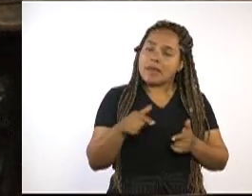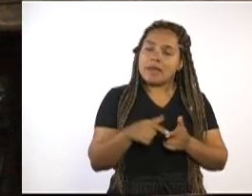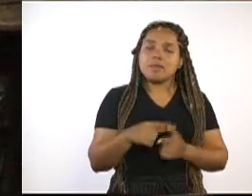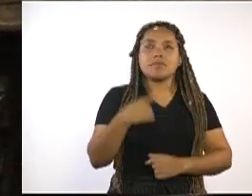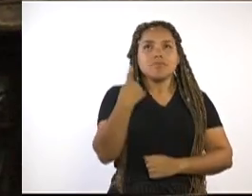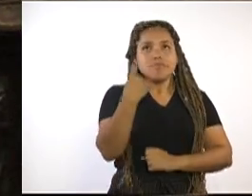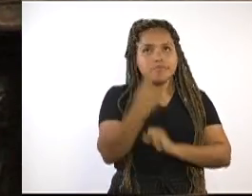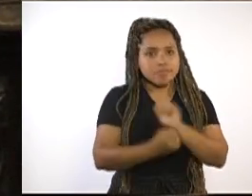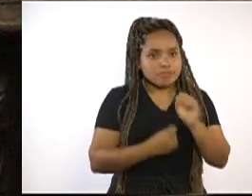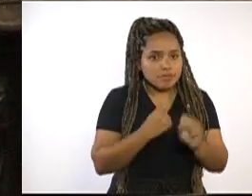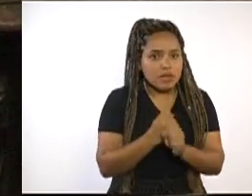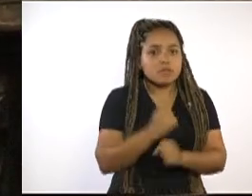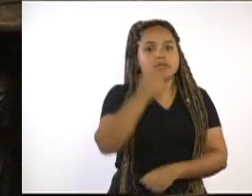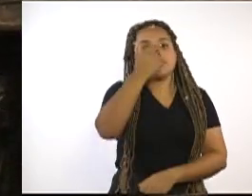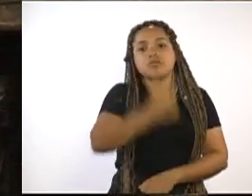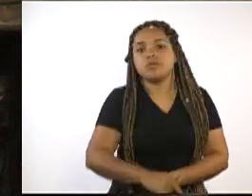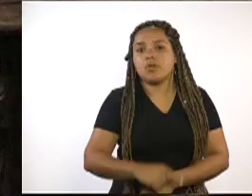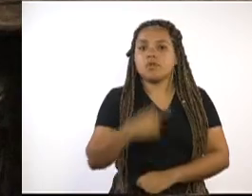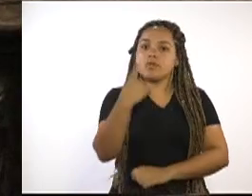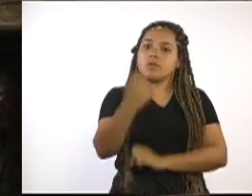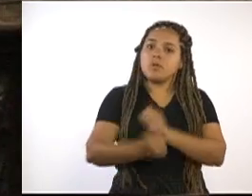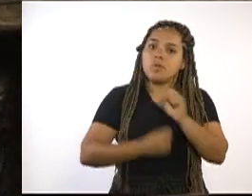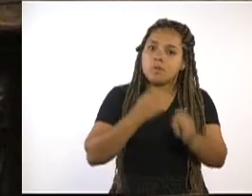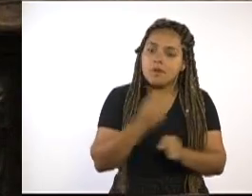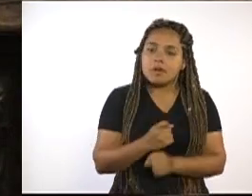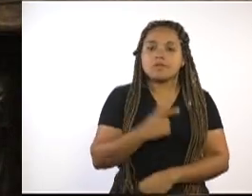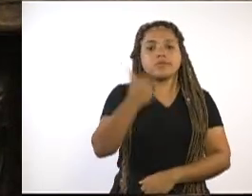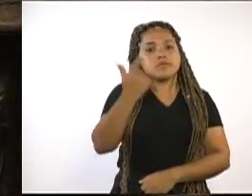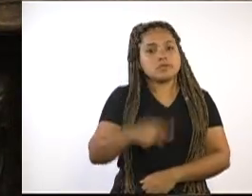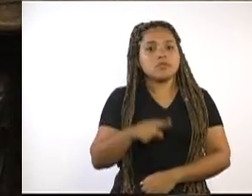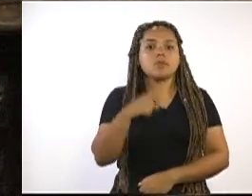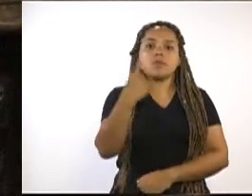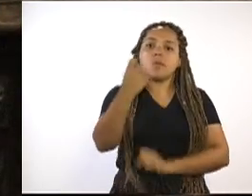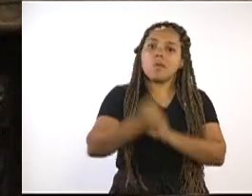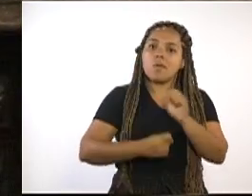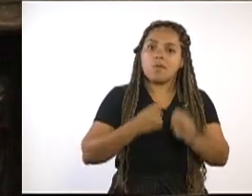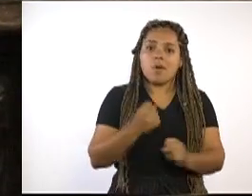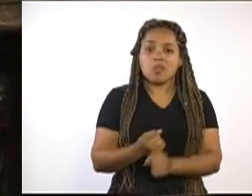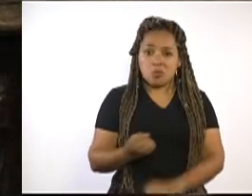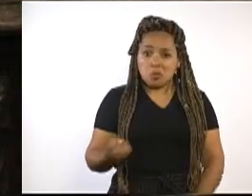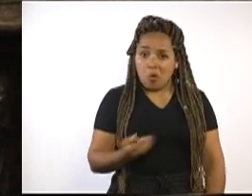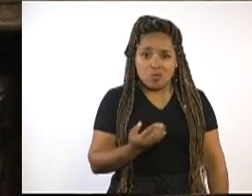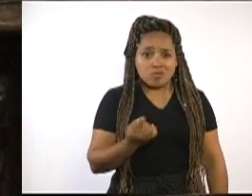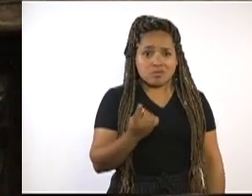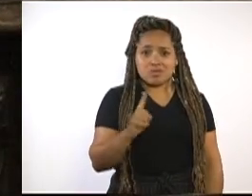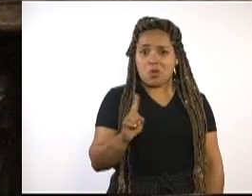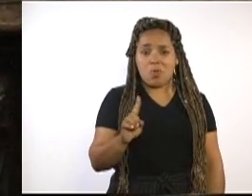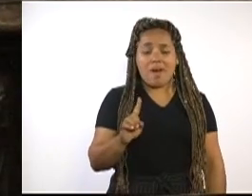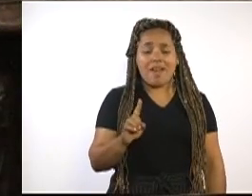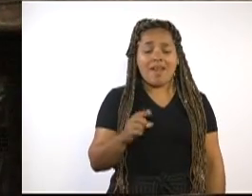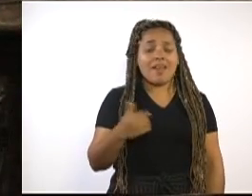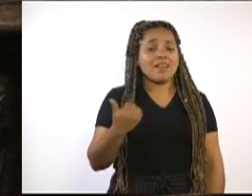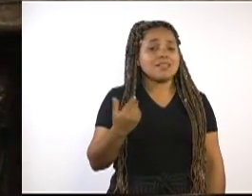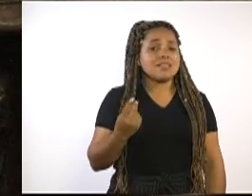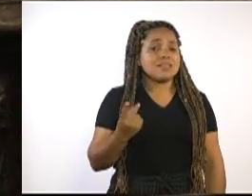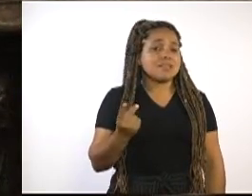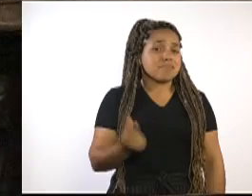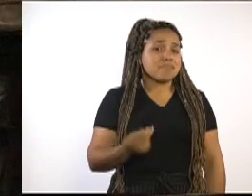anualmente e por décadas. Por décadas, senhor presidente, por